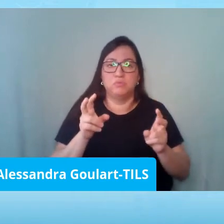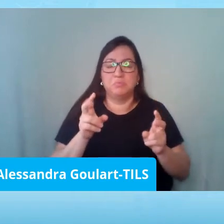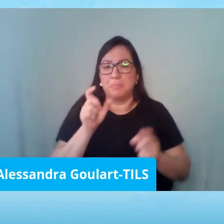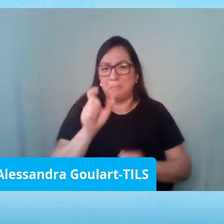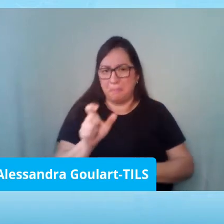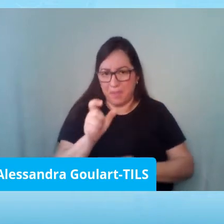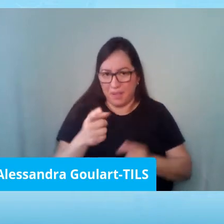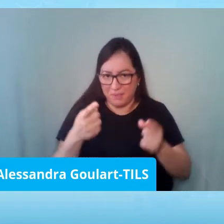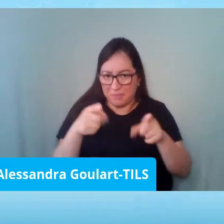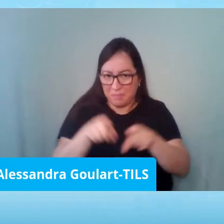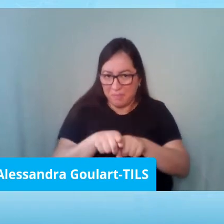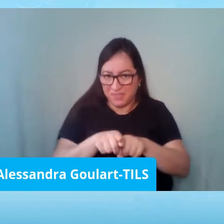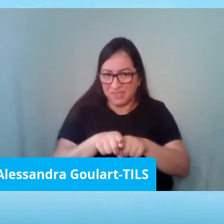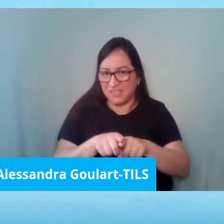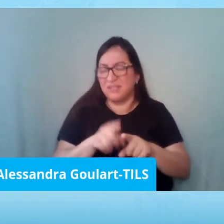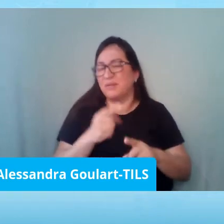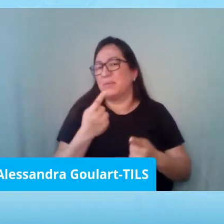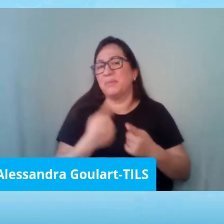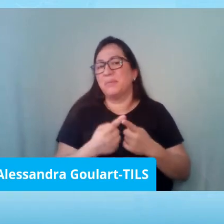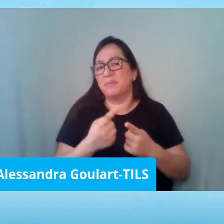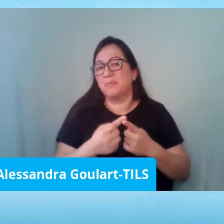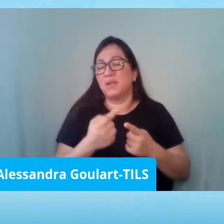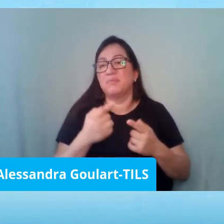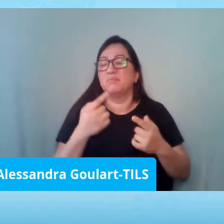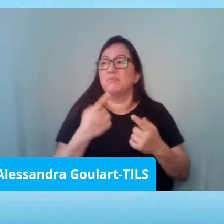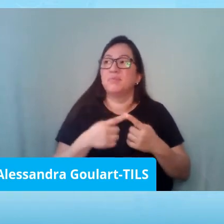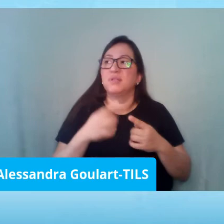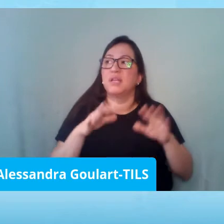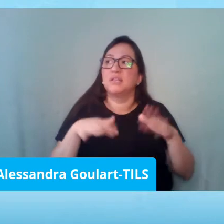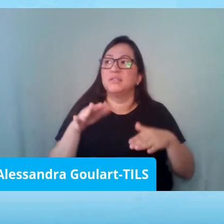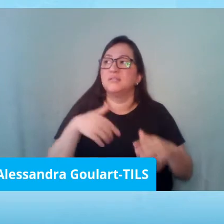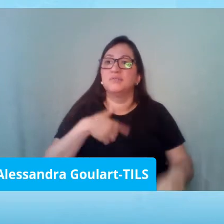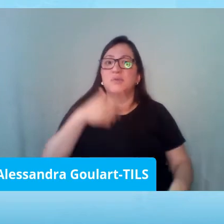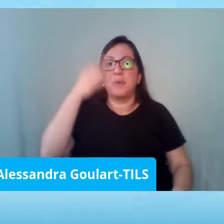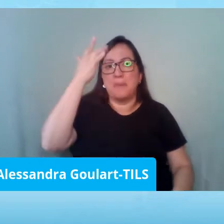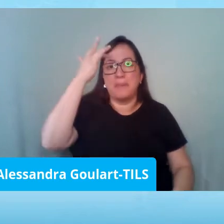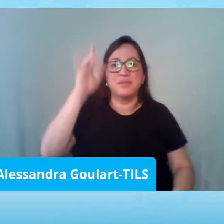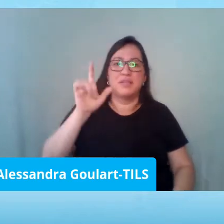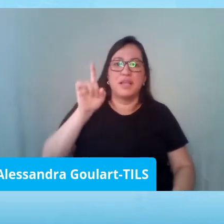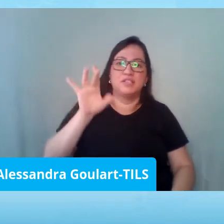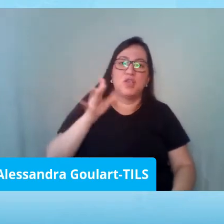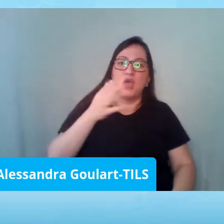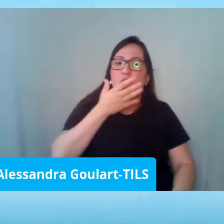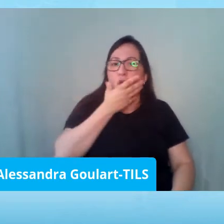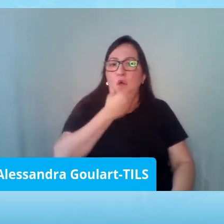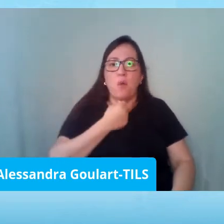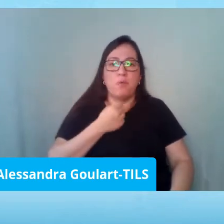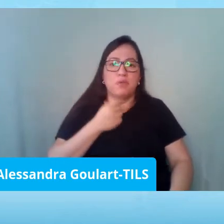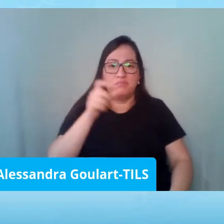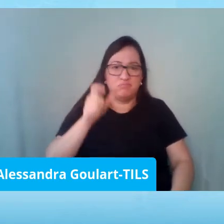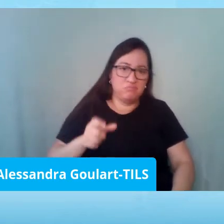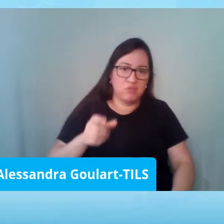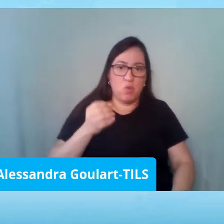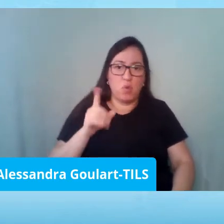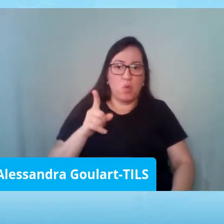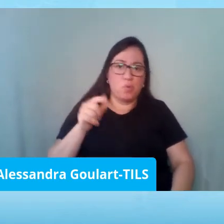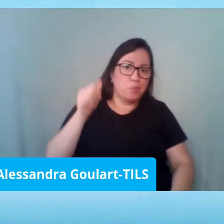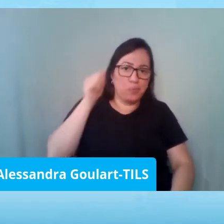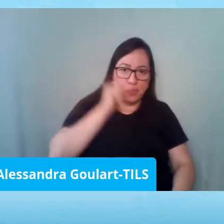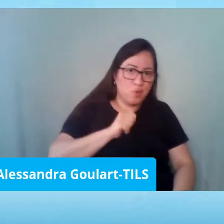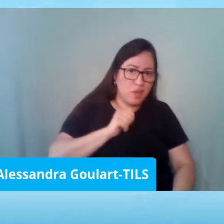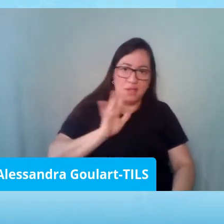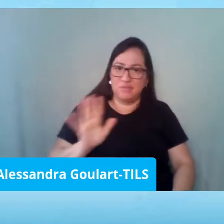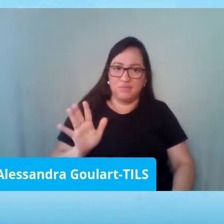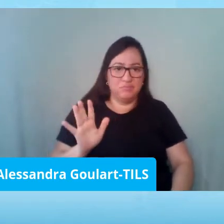tem trabalhado, da gente não heteronormatizar, né? Eu não posso considerar que uma mulher ela se